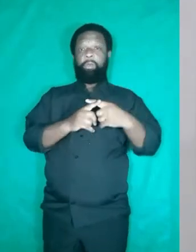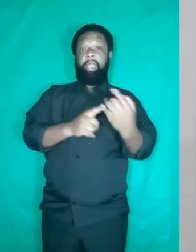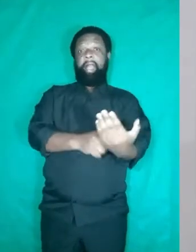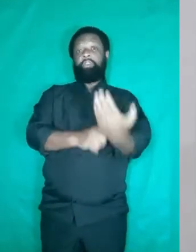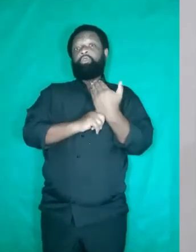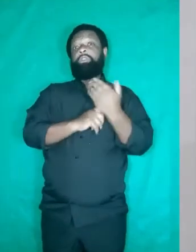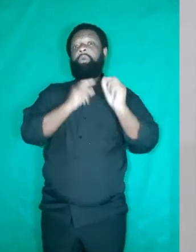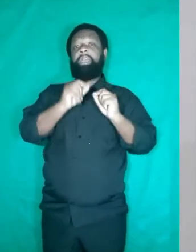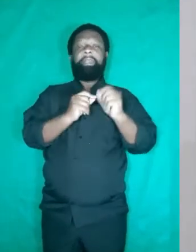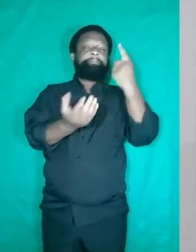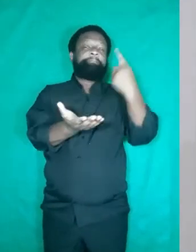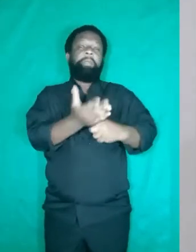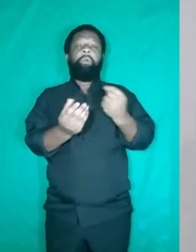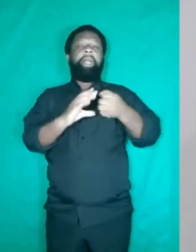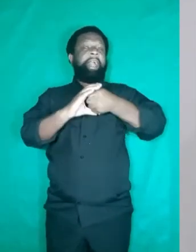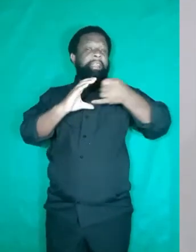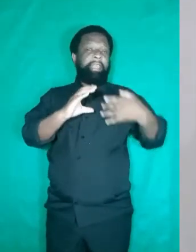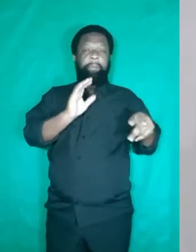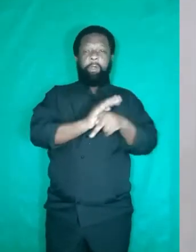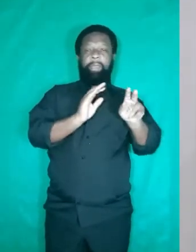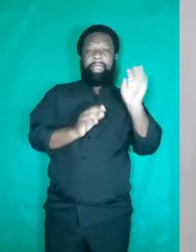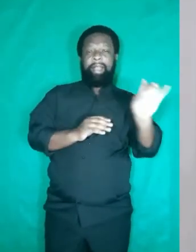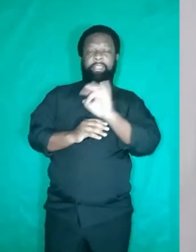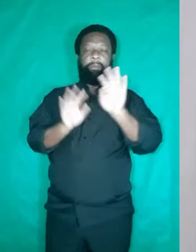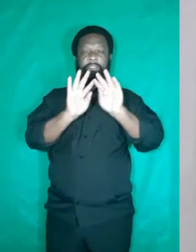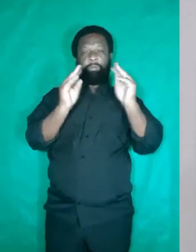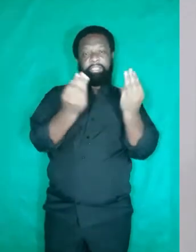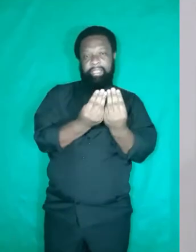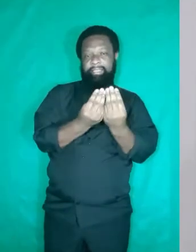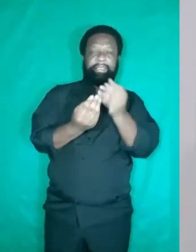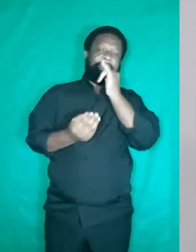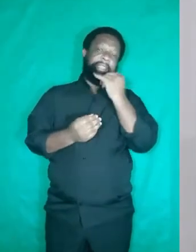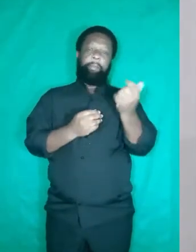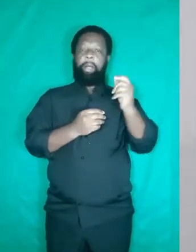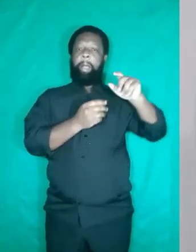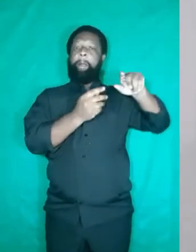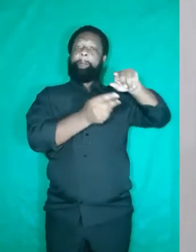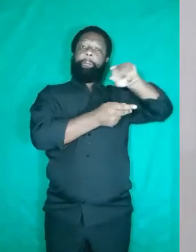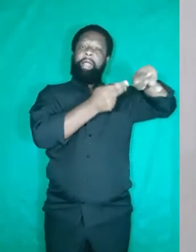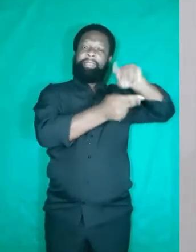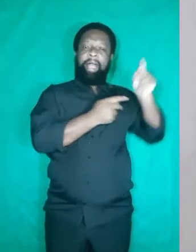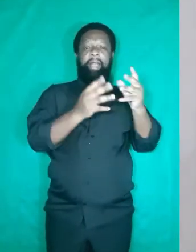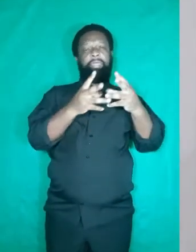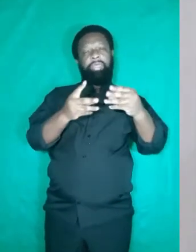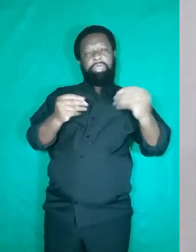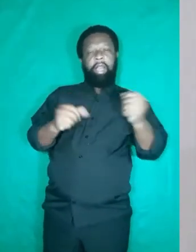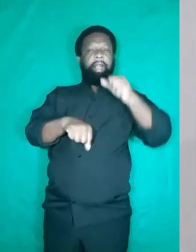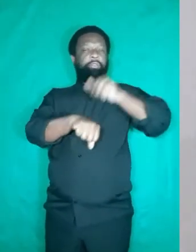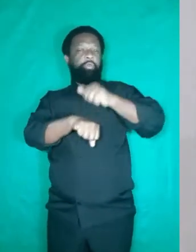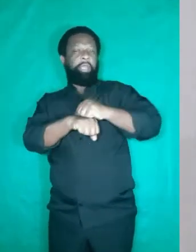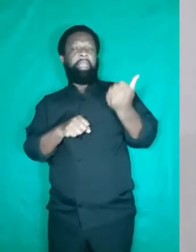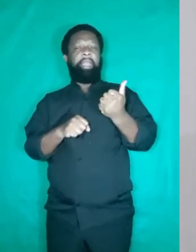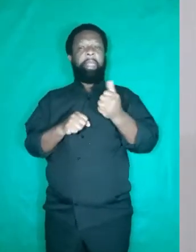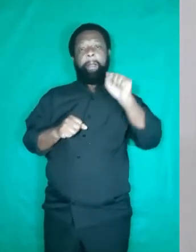muito importante porque ela nos ajuda a definir as propriedades das substâncias, propriedades como polaridade,